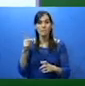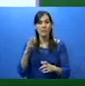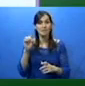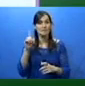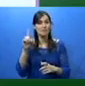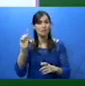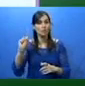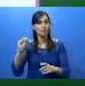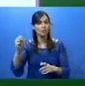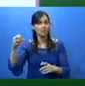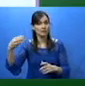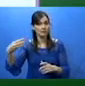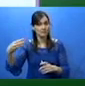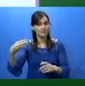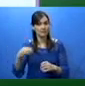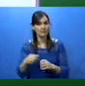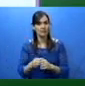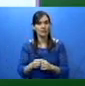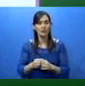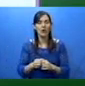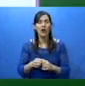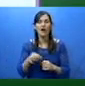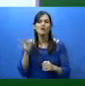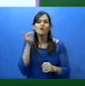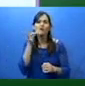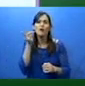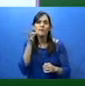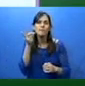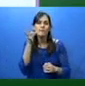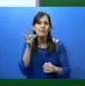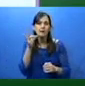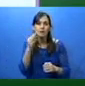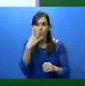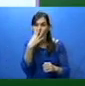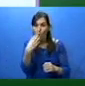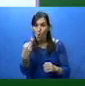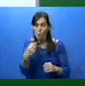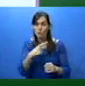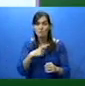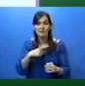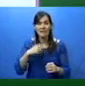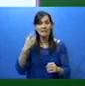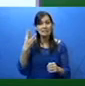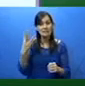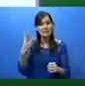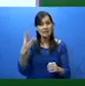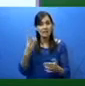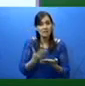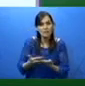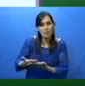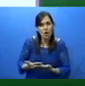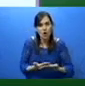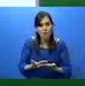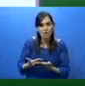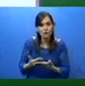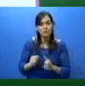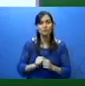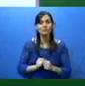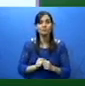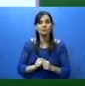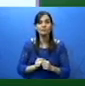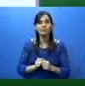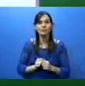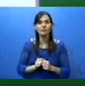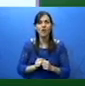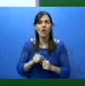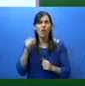183. Uma fêmea de lobo-guará gera aproximadamente 3 filhotes a cada gestação. Considerando o peso